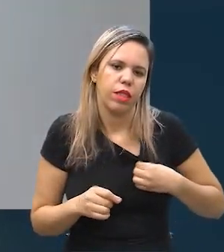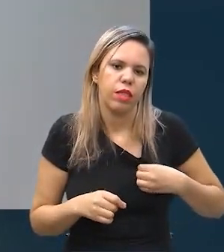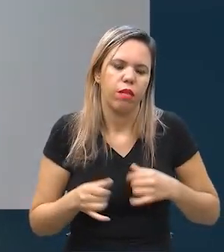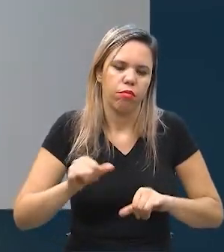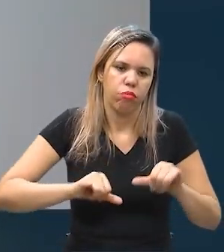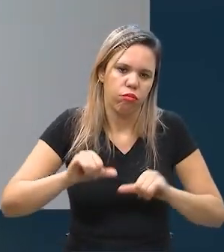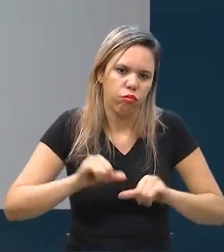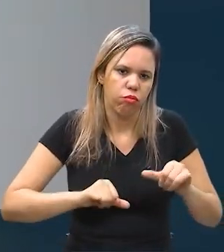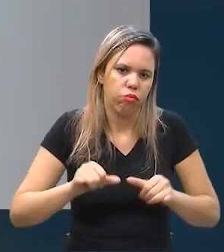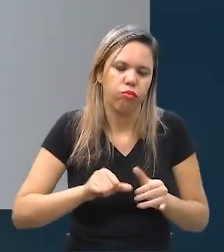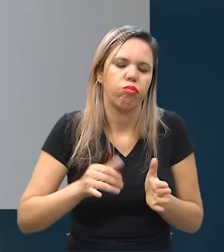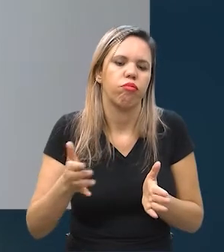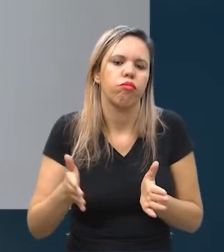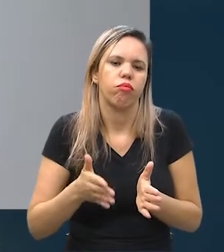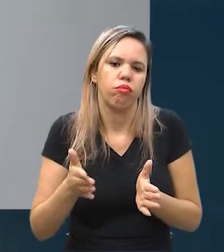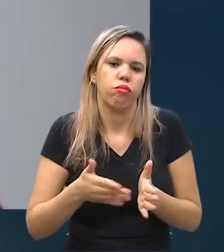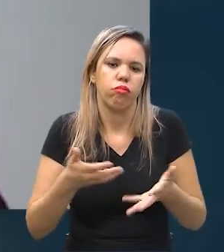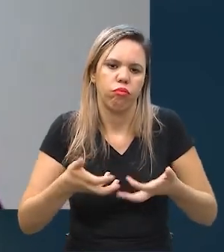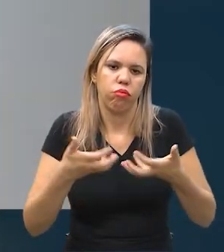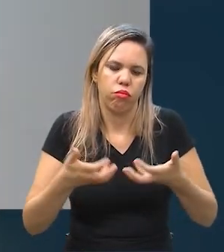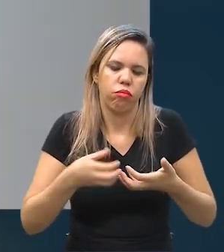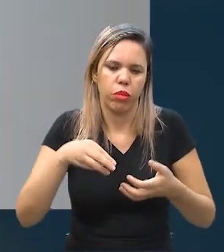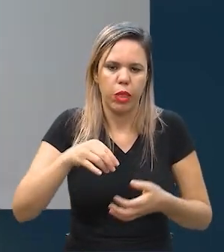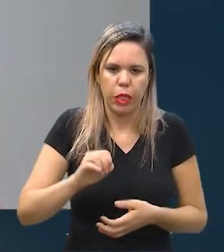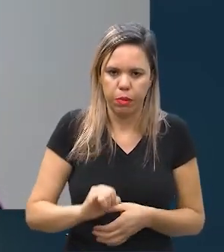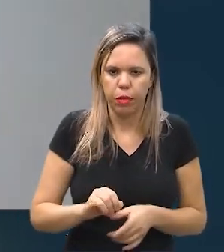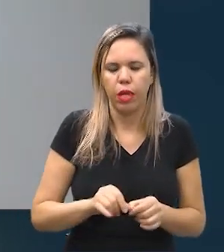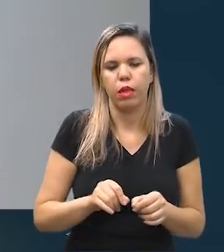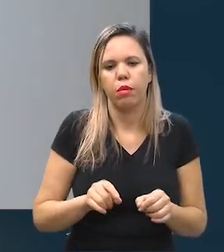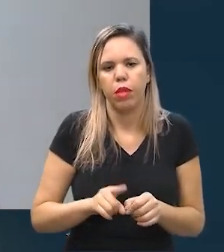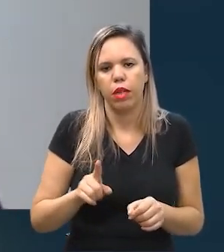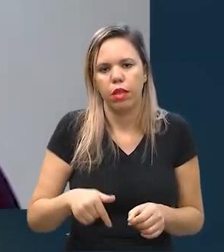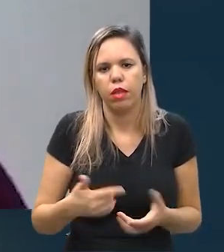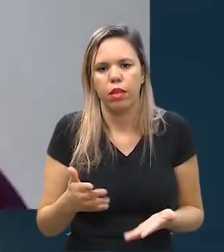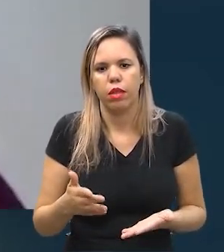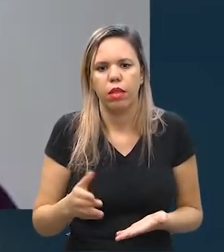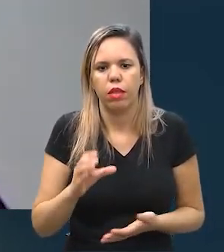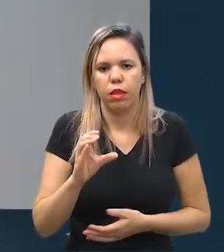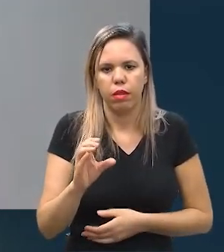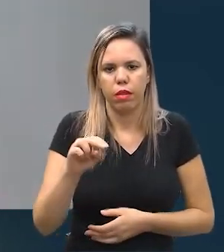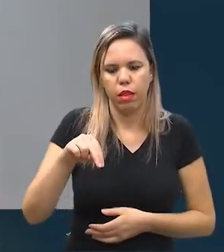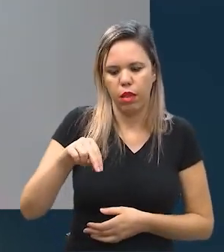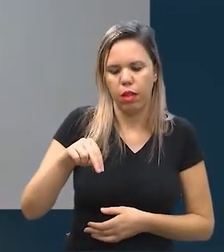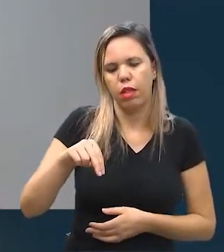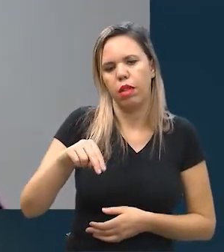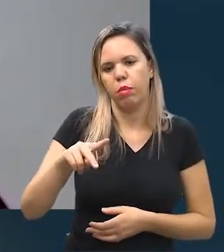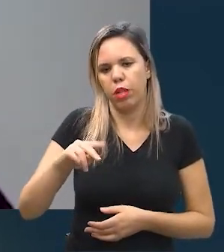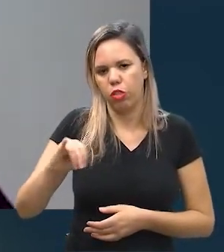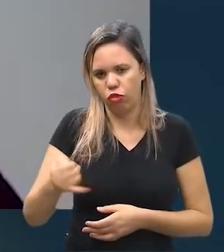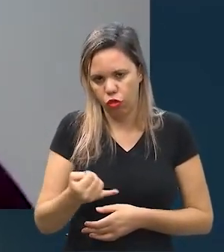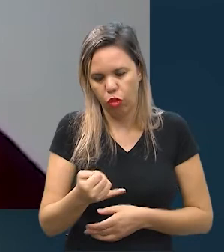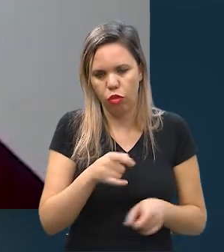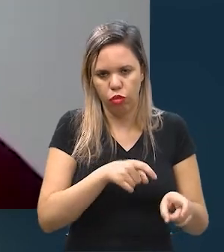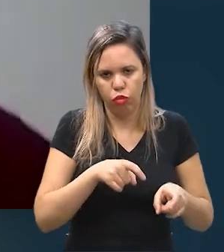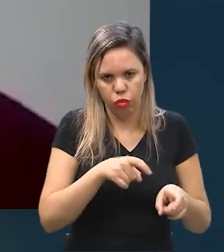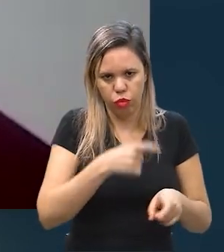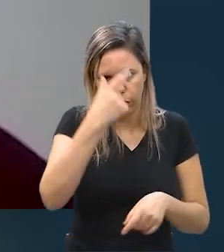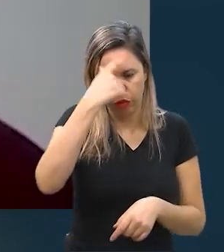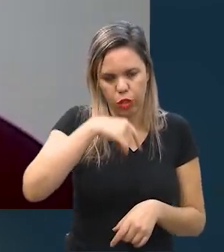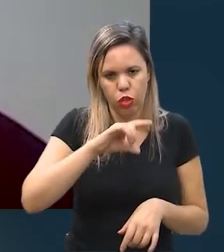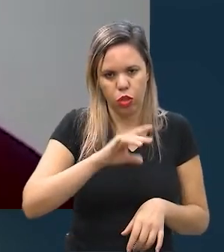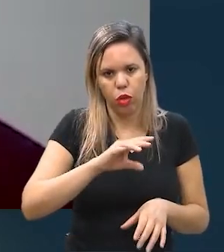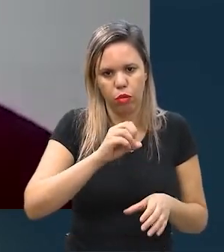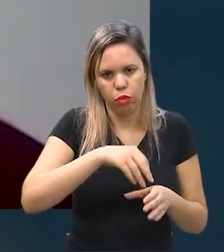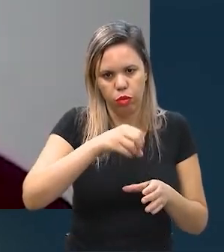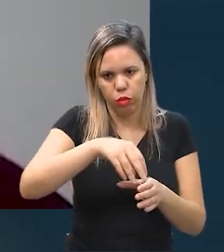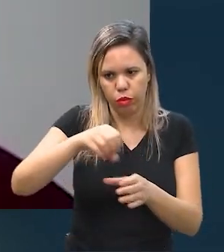de vegetais, ele pode ter um MEI para isso, né? Porque assim, o CNPJ, produtor rural, pessoa física, é só para quem